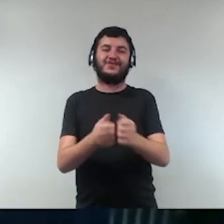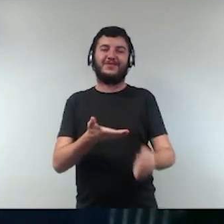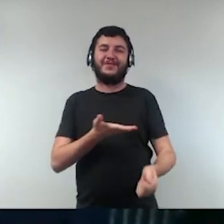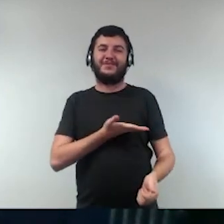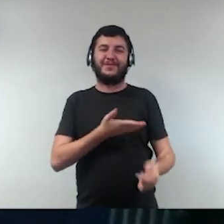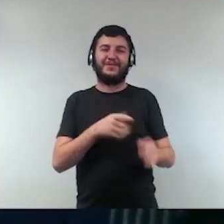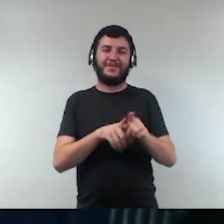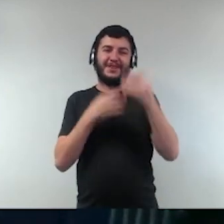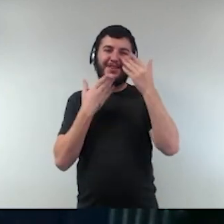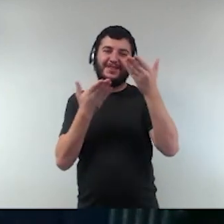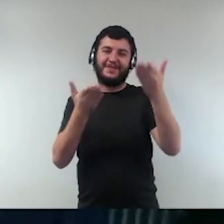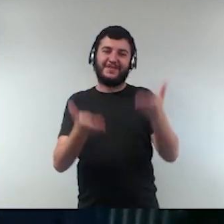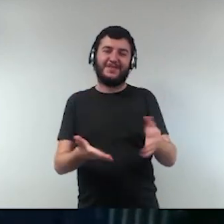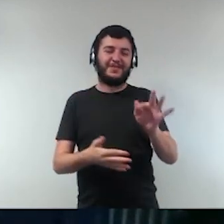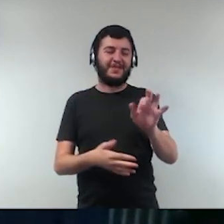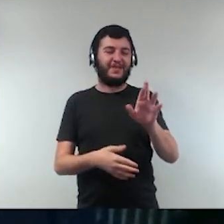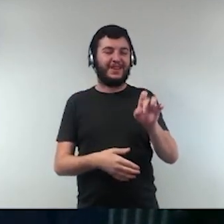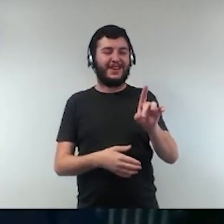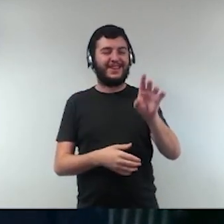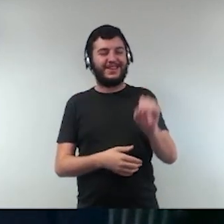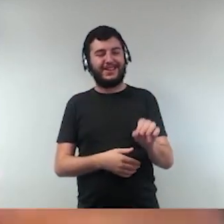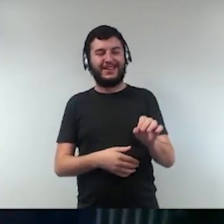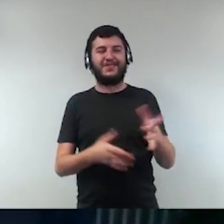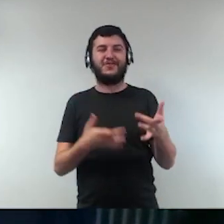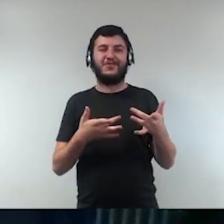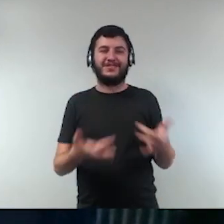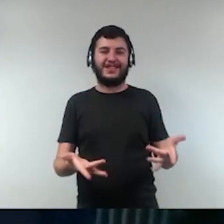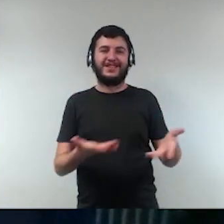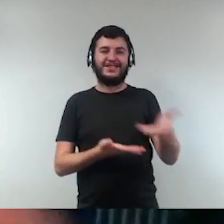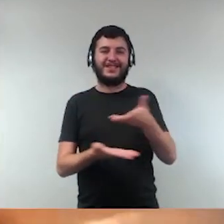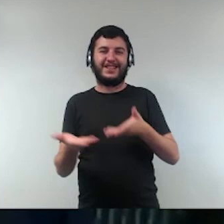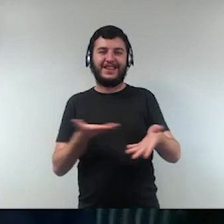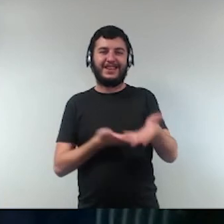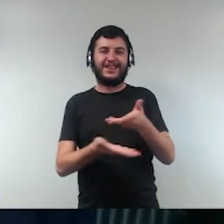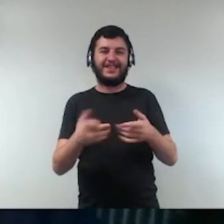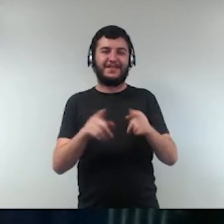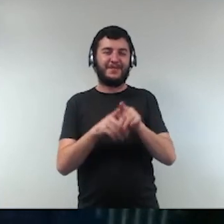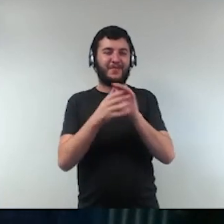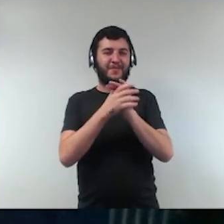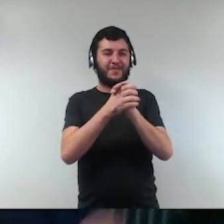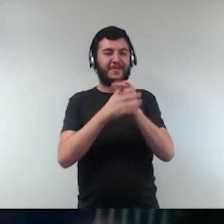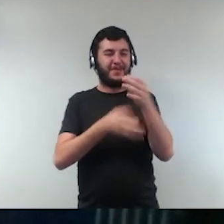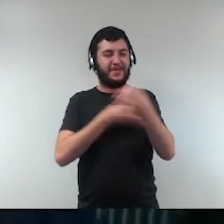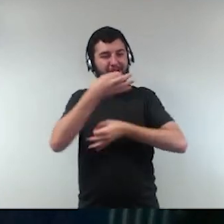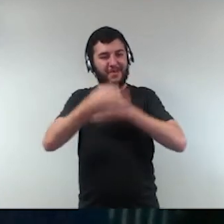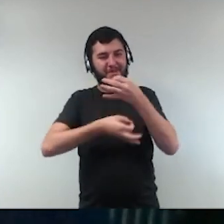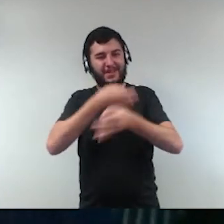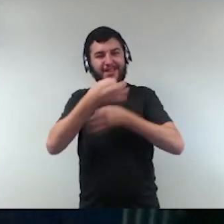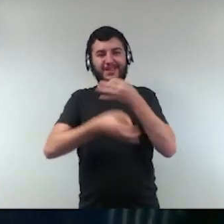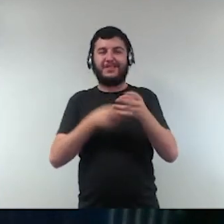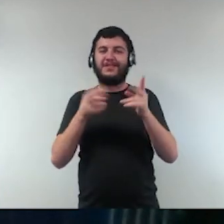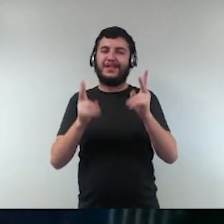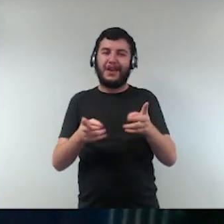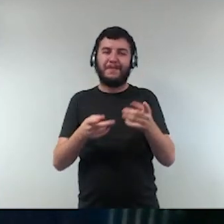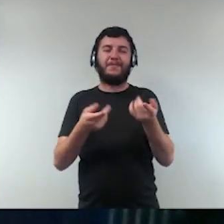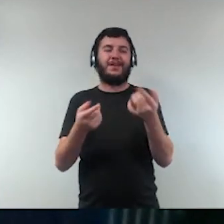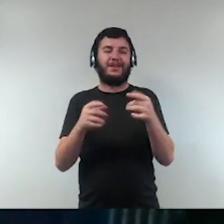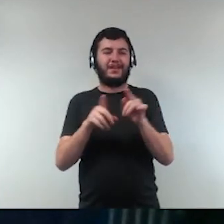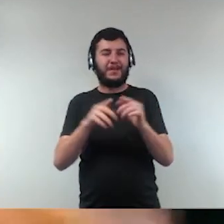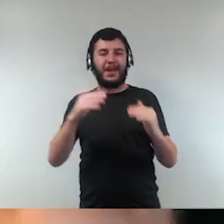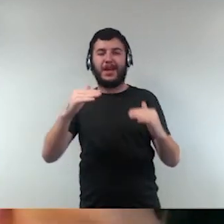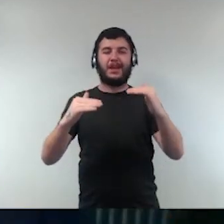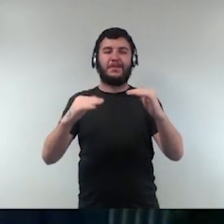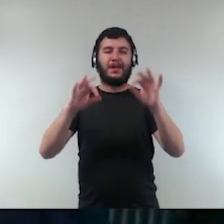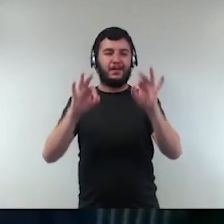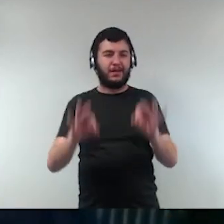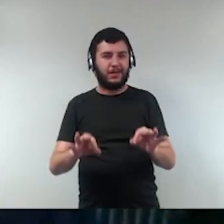você, Fernando, pela gentileza, pela condução, te cumprimento pela mediação, pelas opiniões que emitiu, sempre ponderadas e equilibradas, e